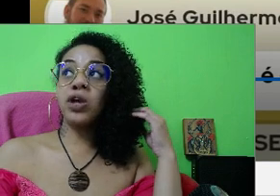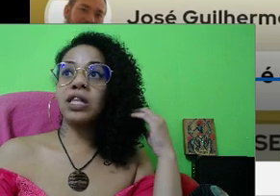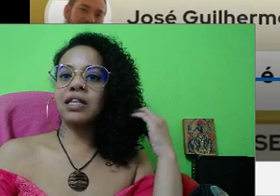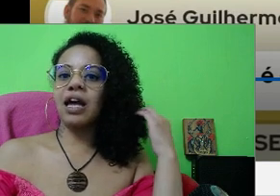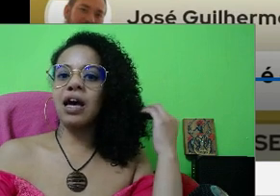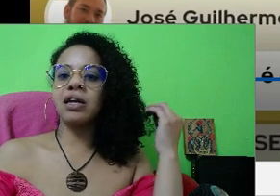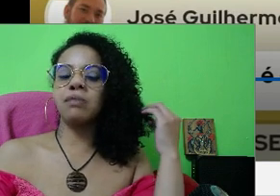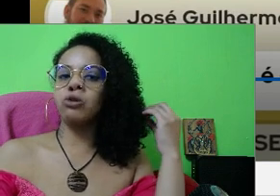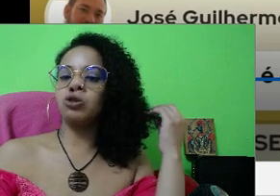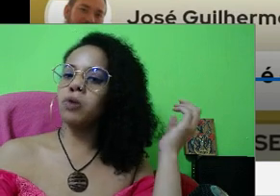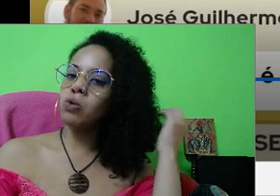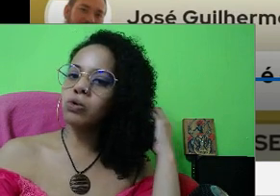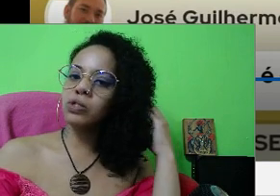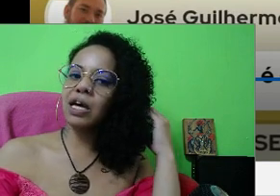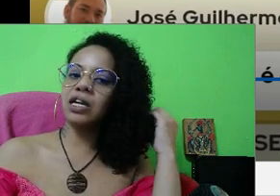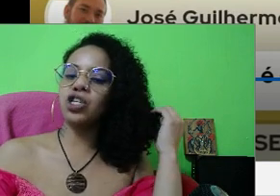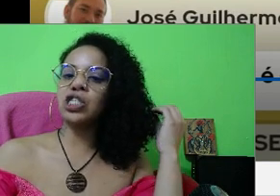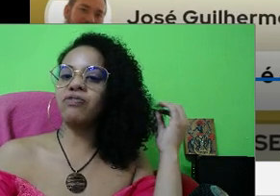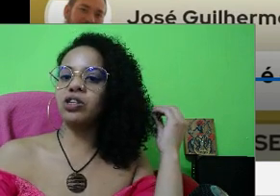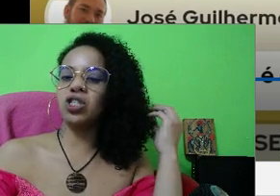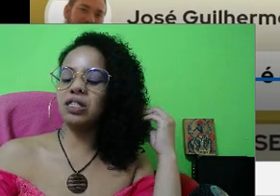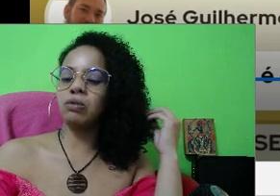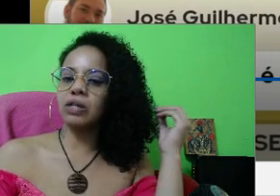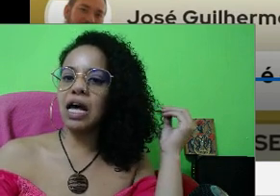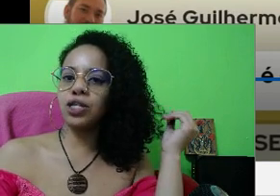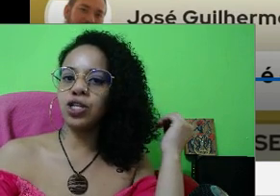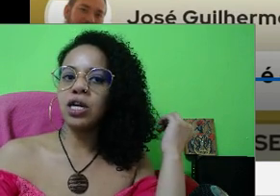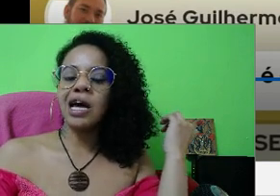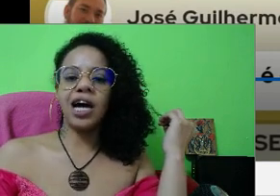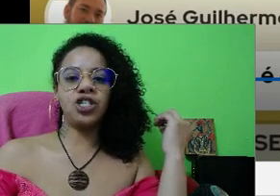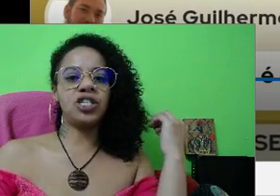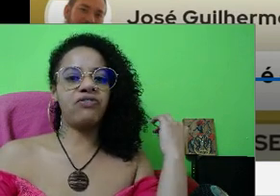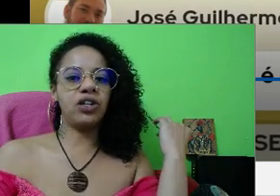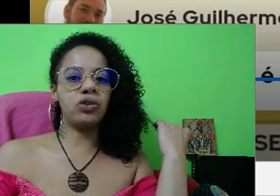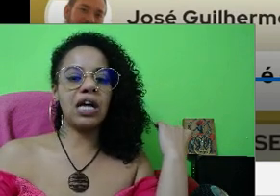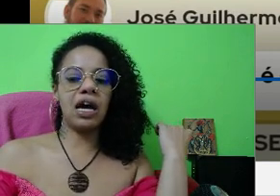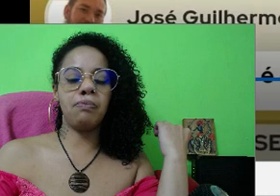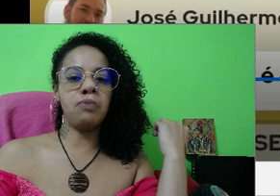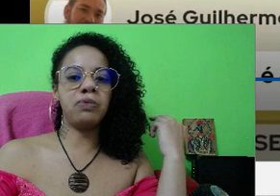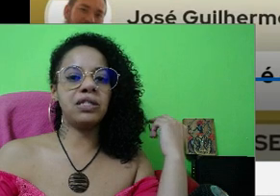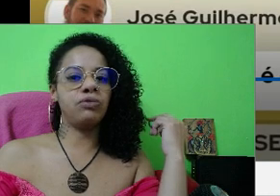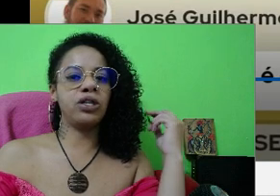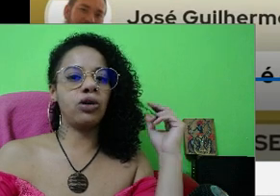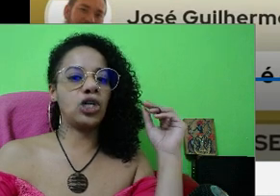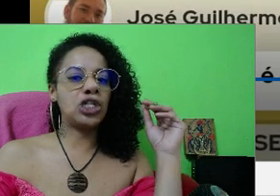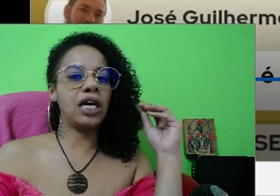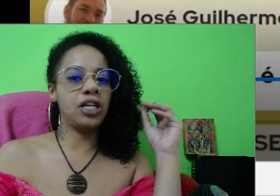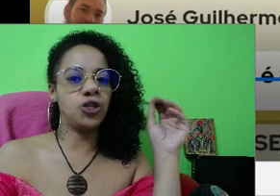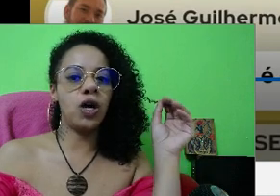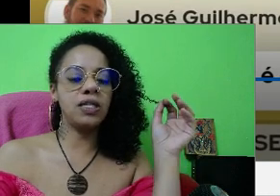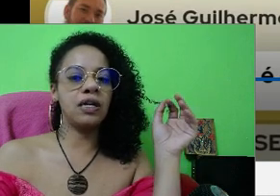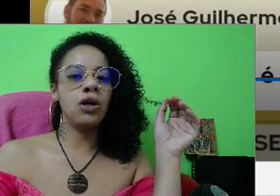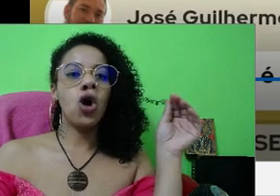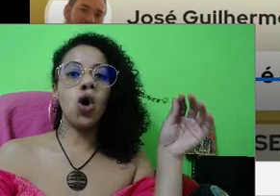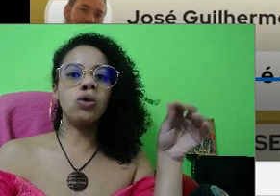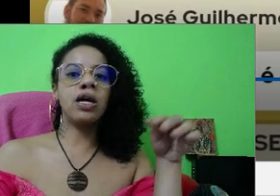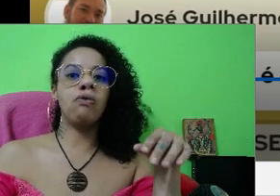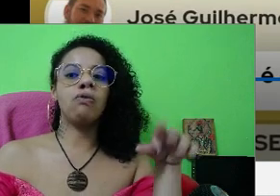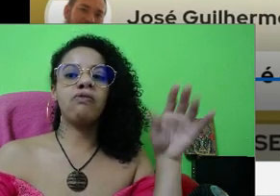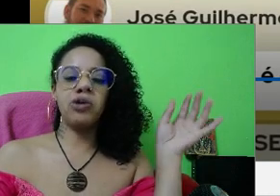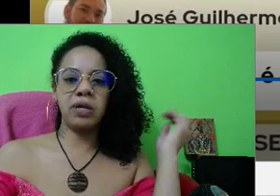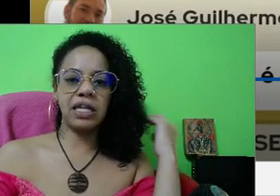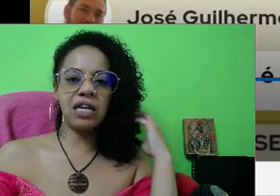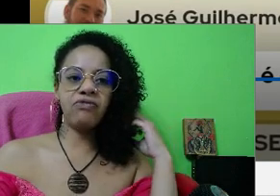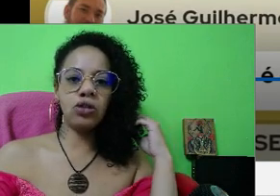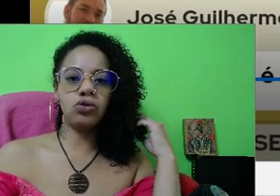dá muita terra na mão de poucos aí a gente está falando de desigualdade a gente está falando da manipulação ideológica religiosa ou